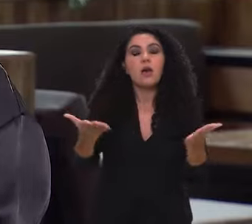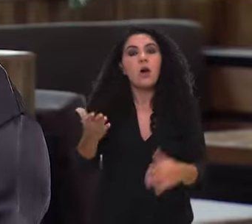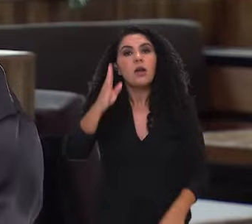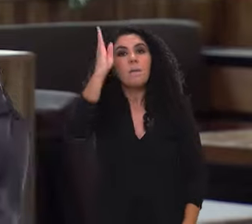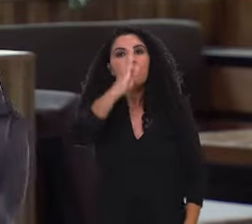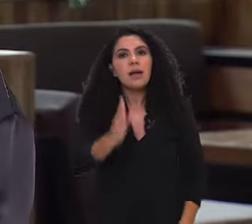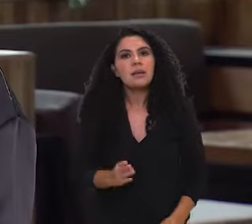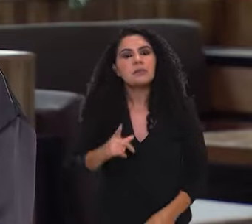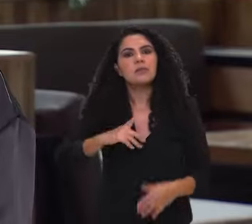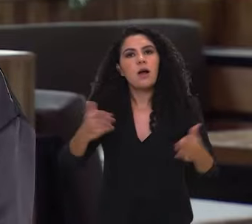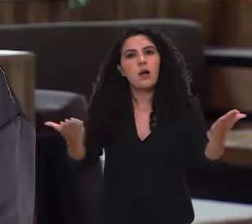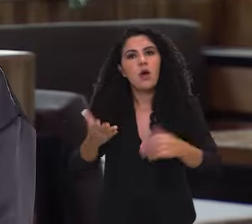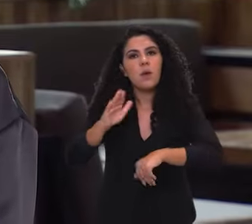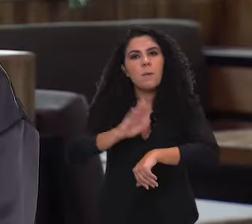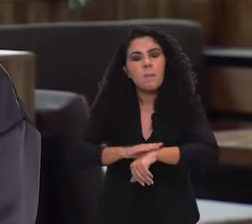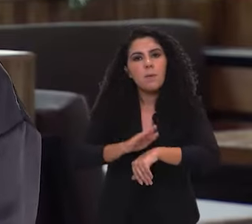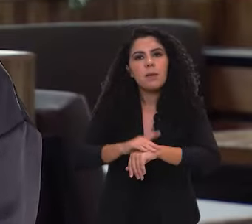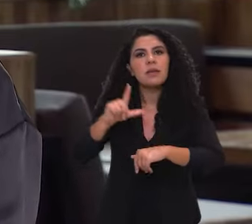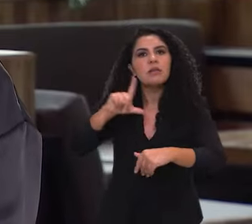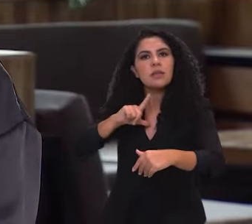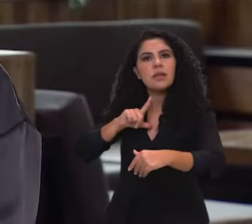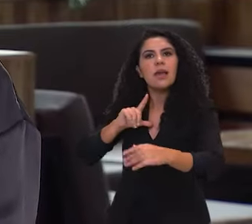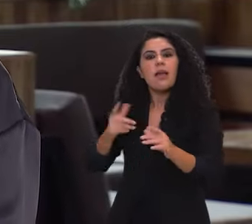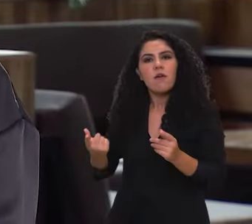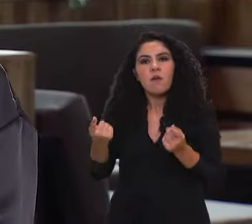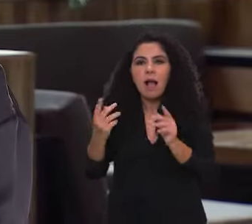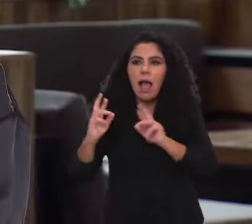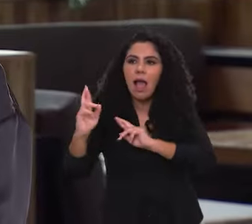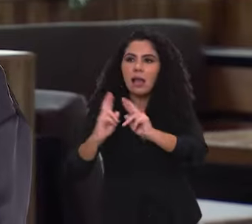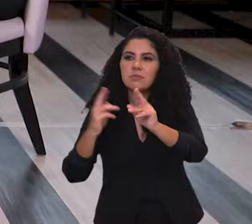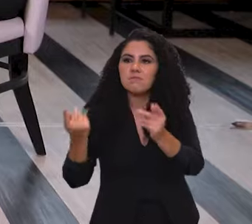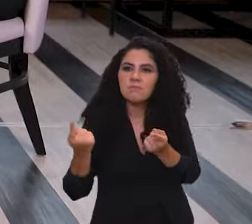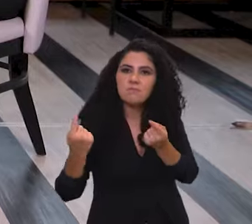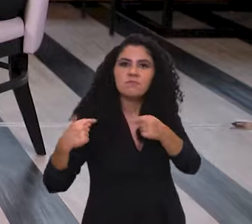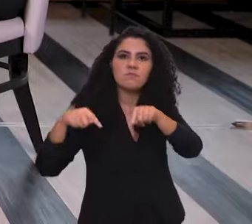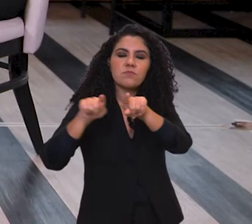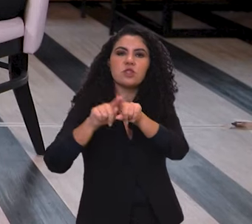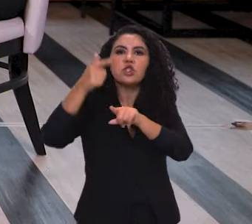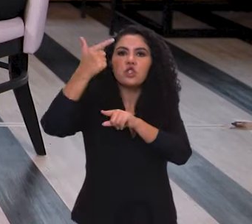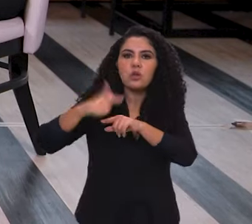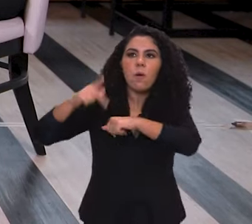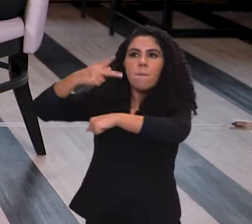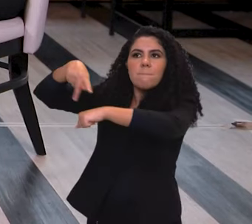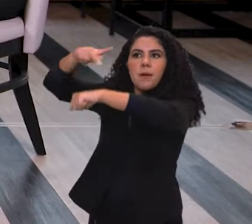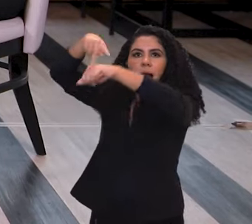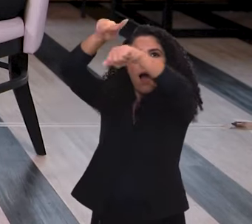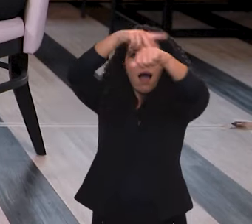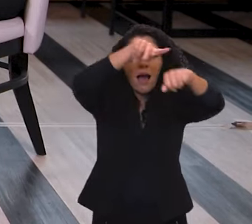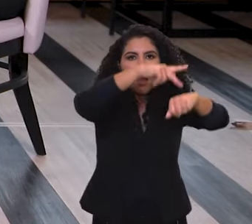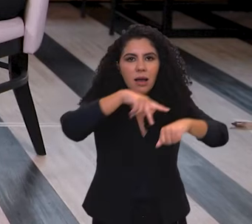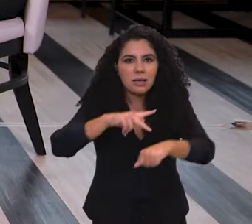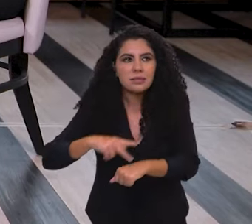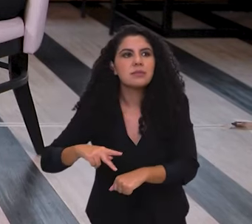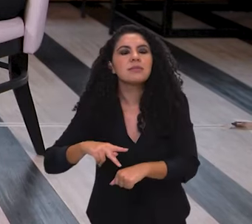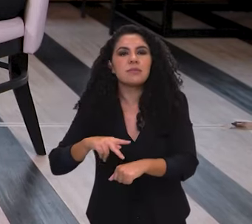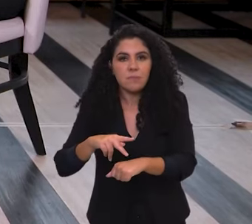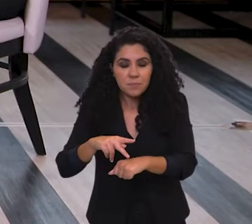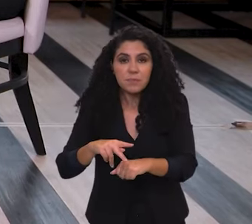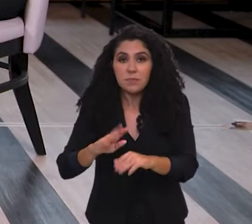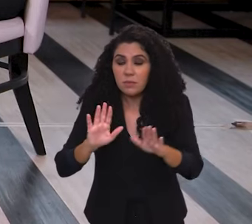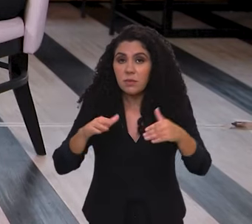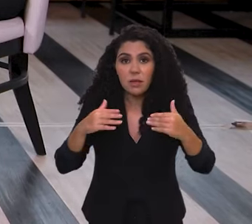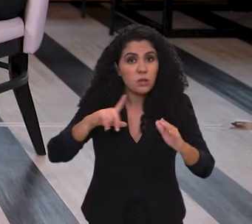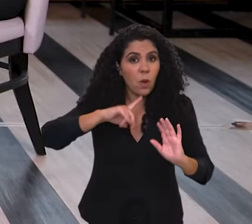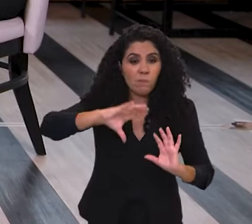momento de reaproximação com os países vizinhos, né, se posicionando também como uma liderança. Com o mundo todo, inclusive, né?